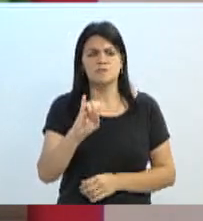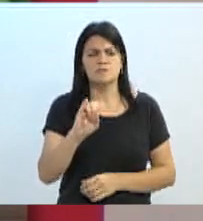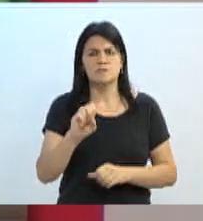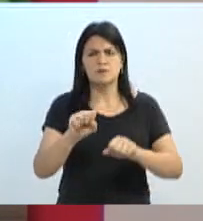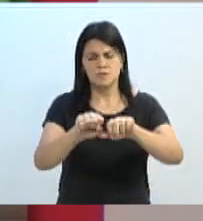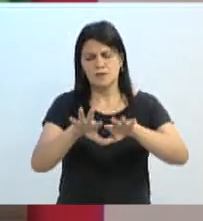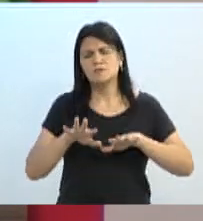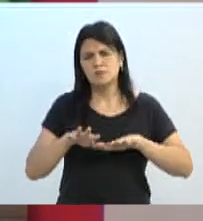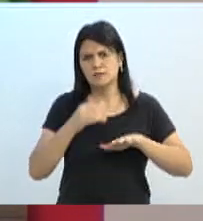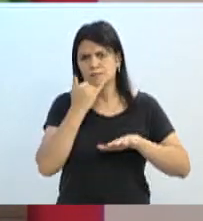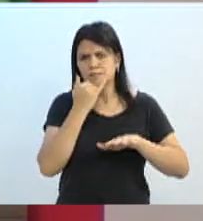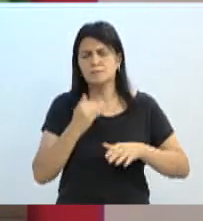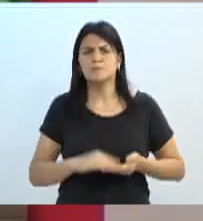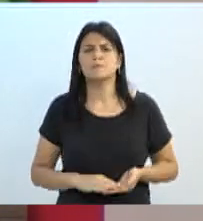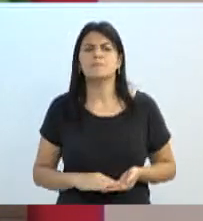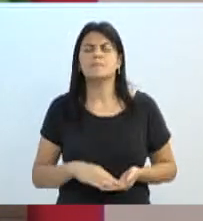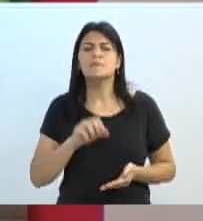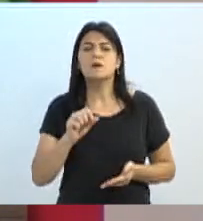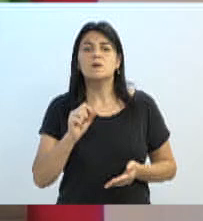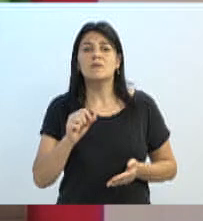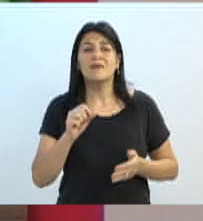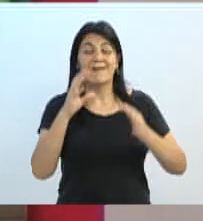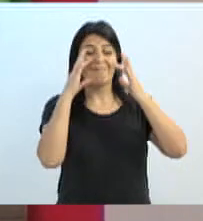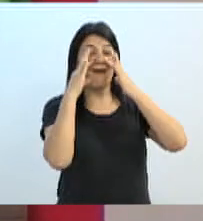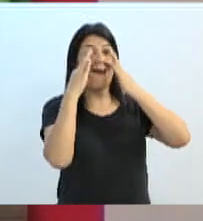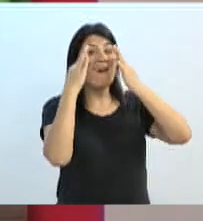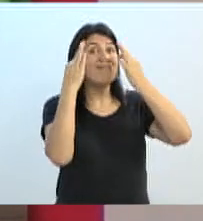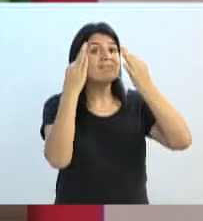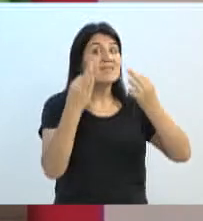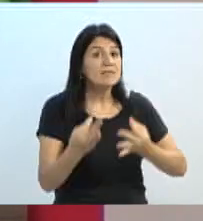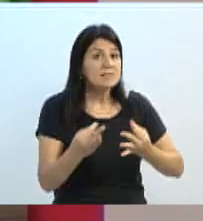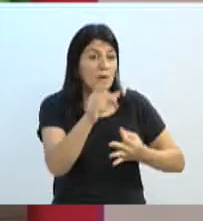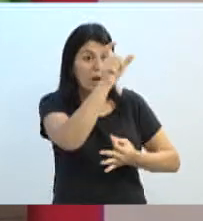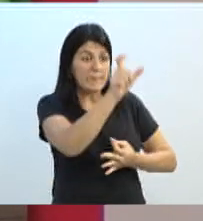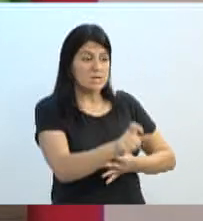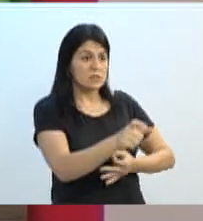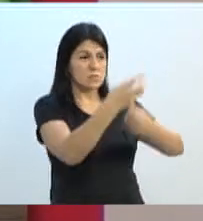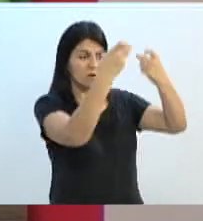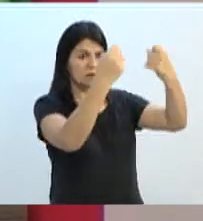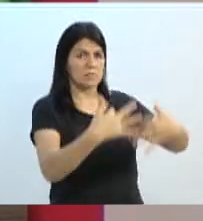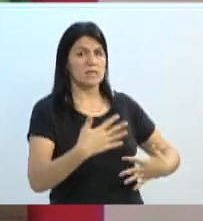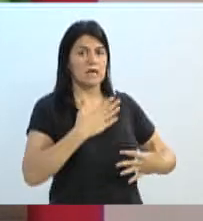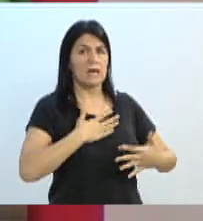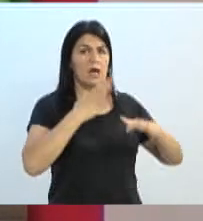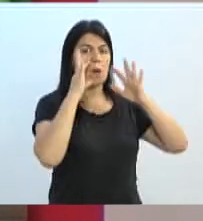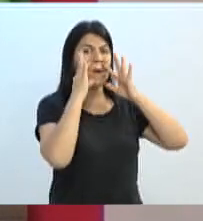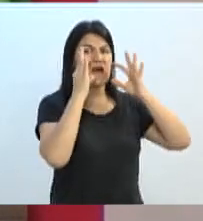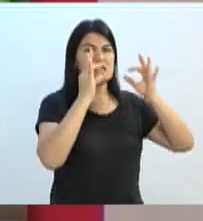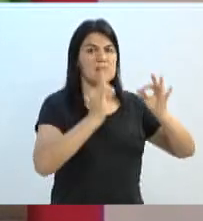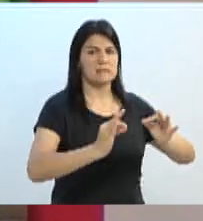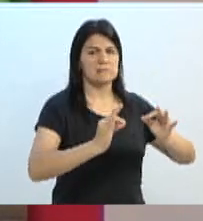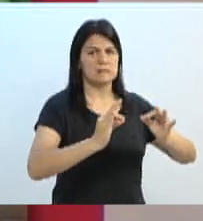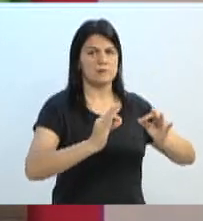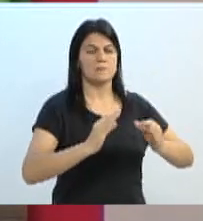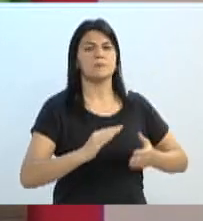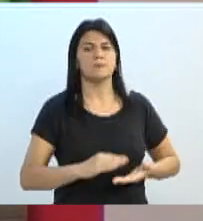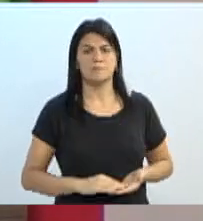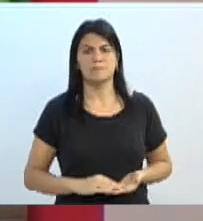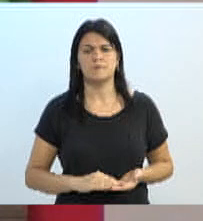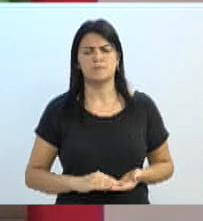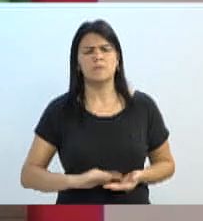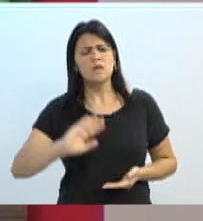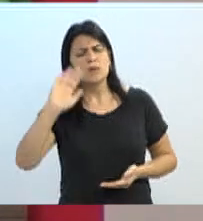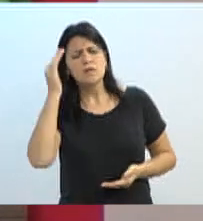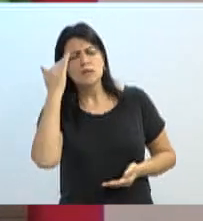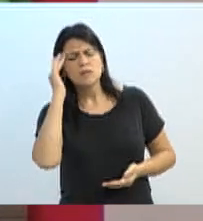que fala. Audição. Ato de receber alguém com o objetivo de escutar ou de